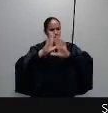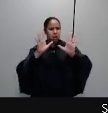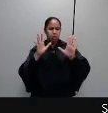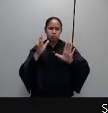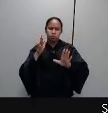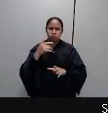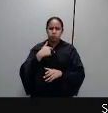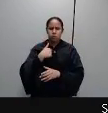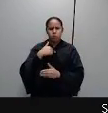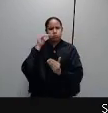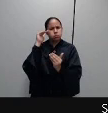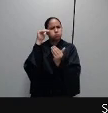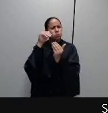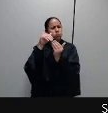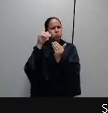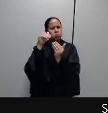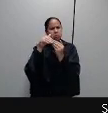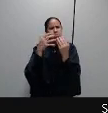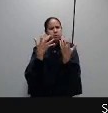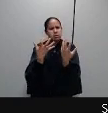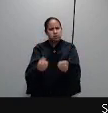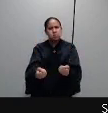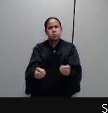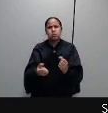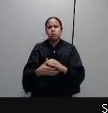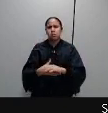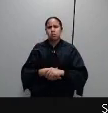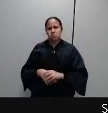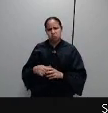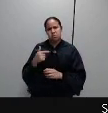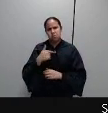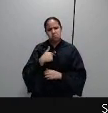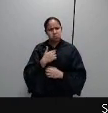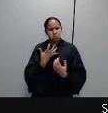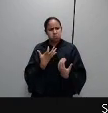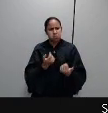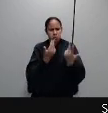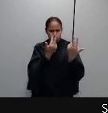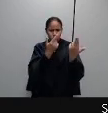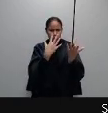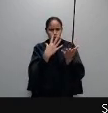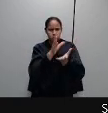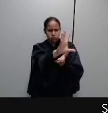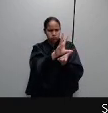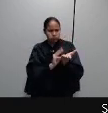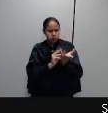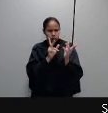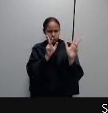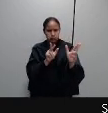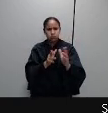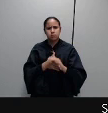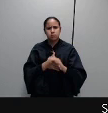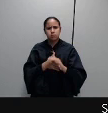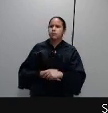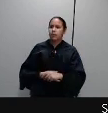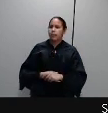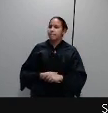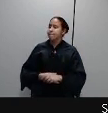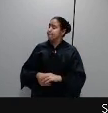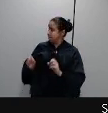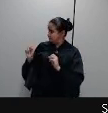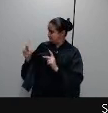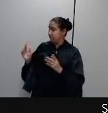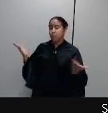muito amiúde mente seguidas não gosta dela é perfeito é na sequência então eu ouço o ministro